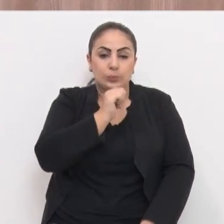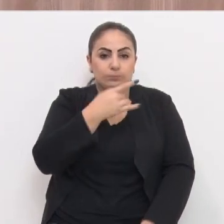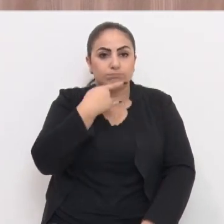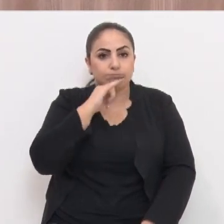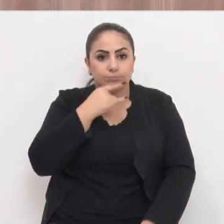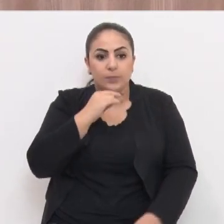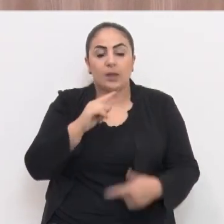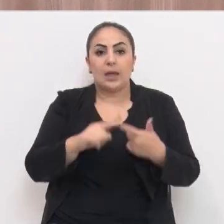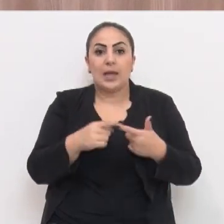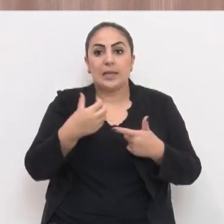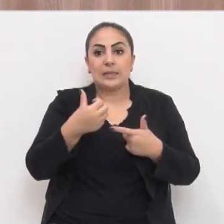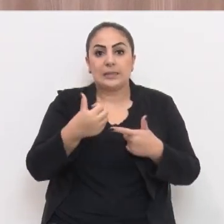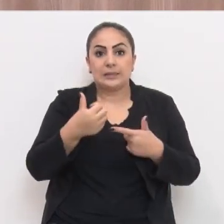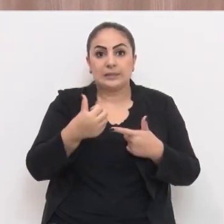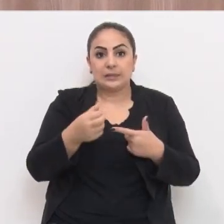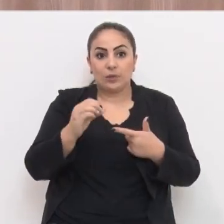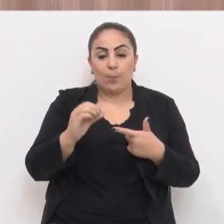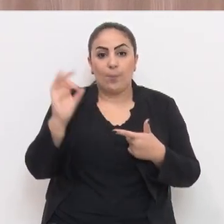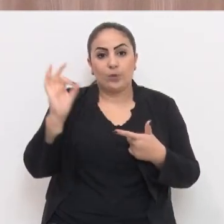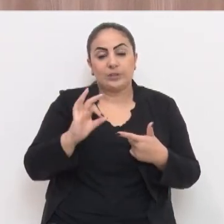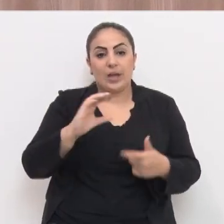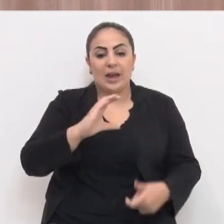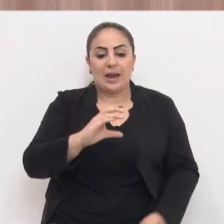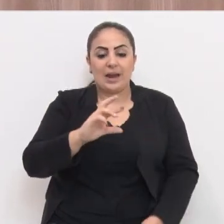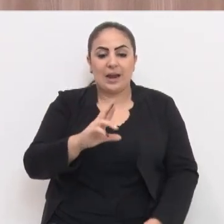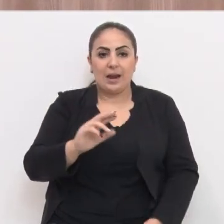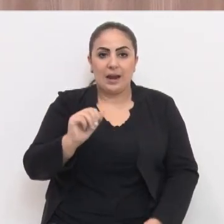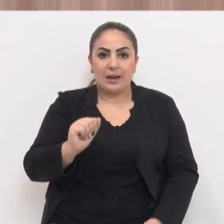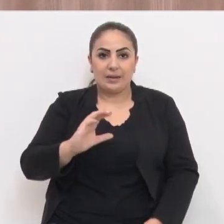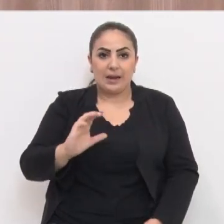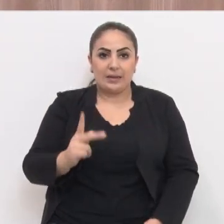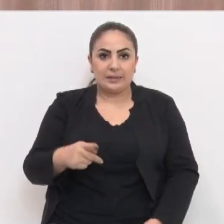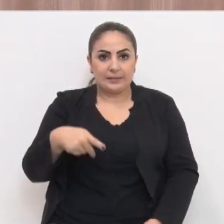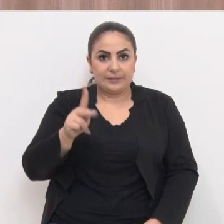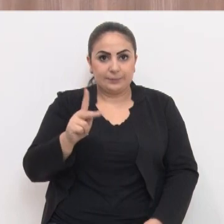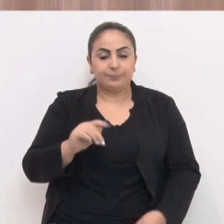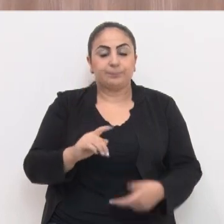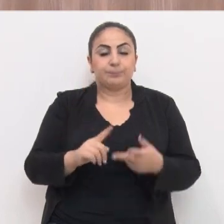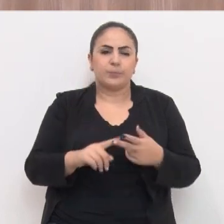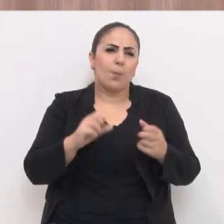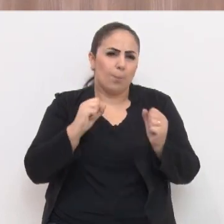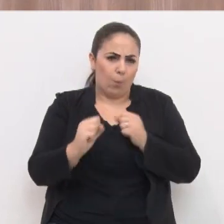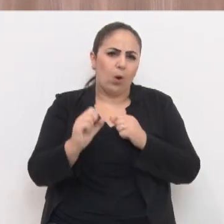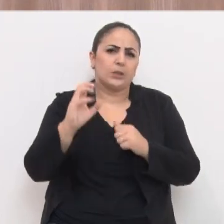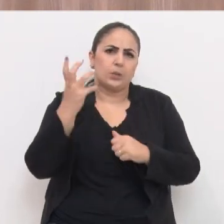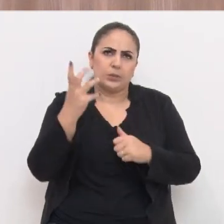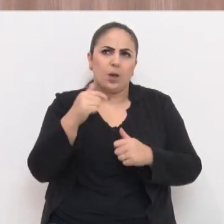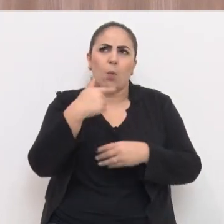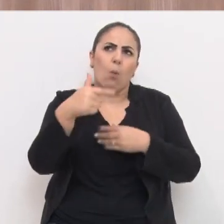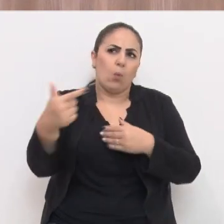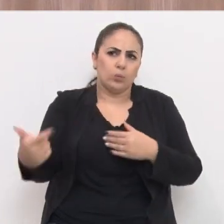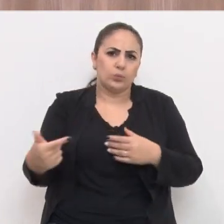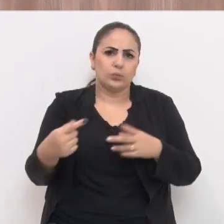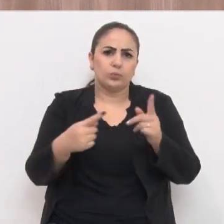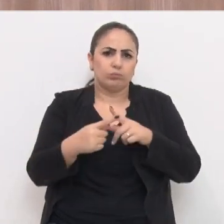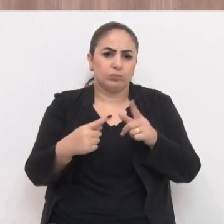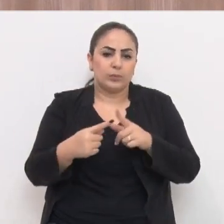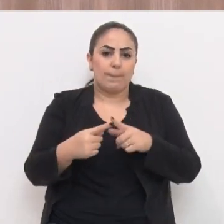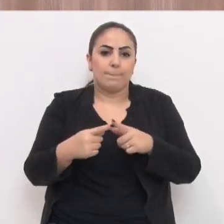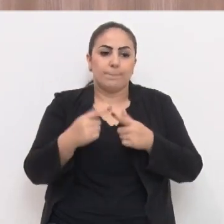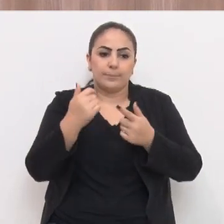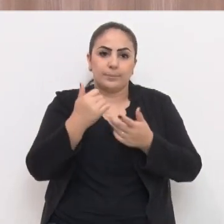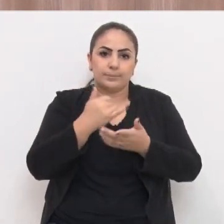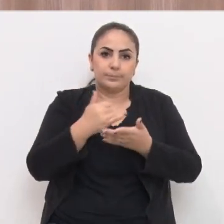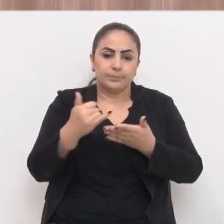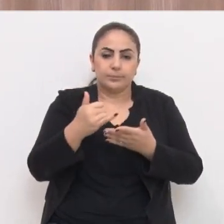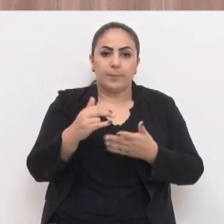alcoolistas e 70% crack. Tá? Pode ser que tenha um ou outro oriundo